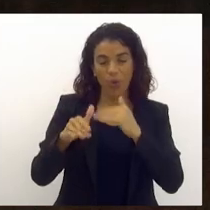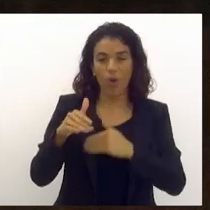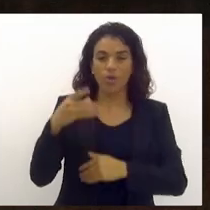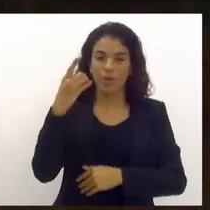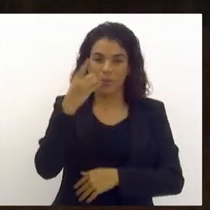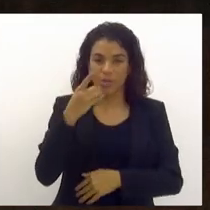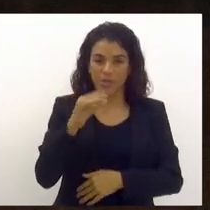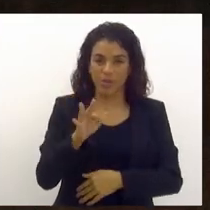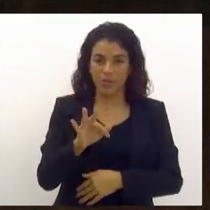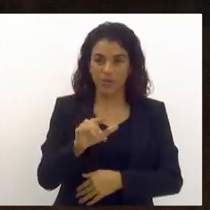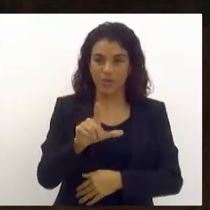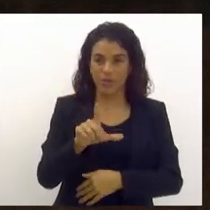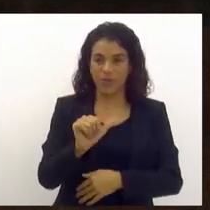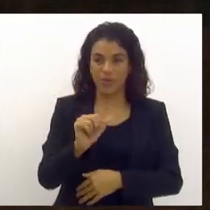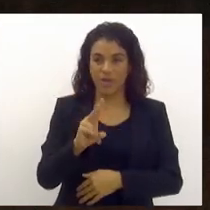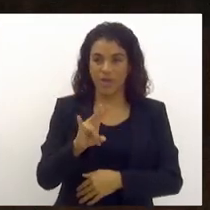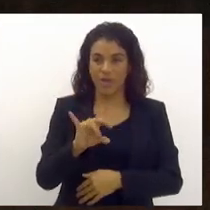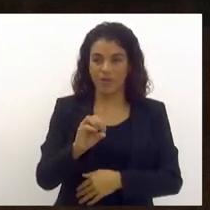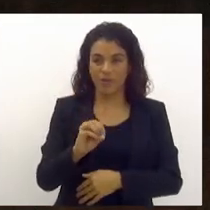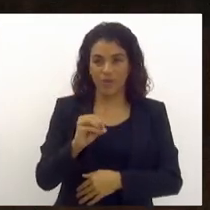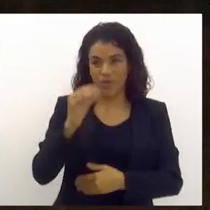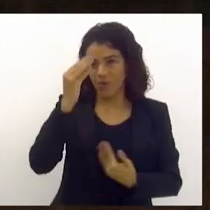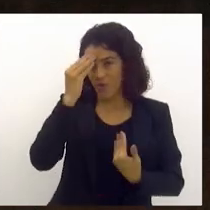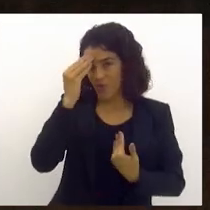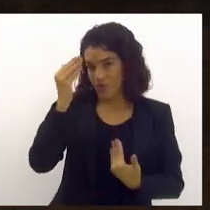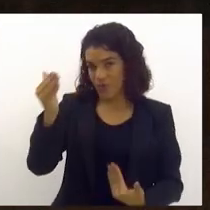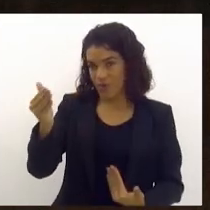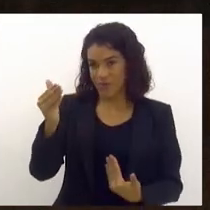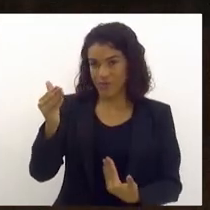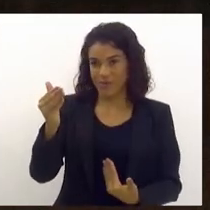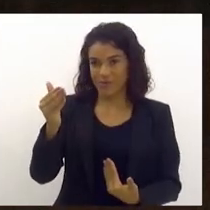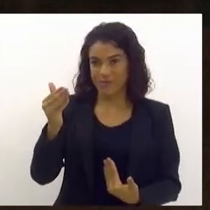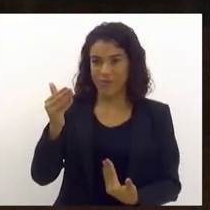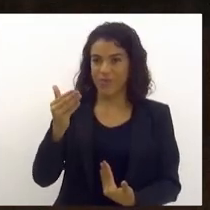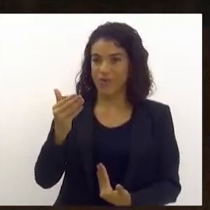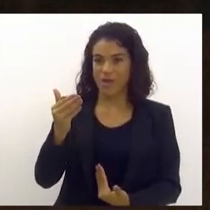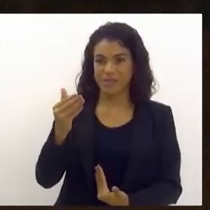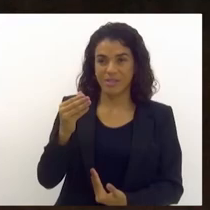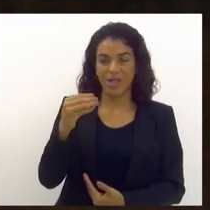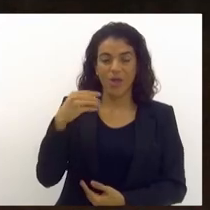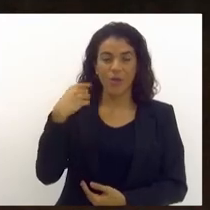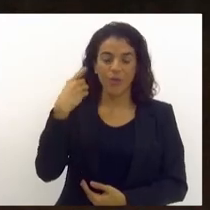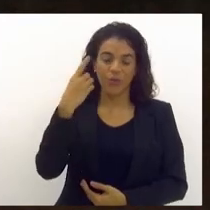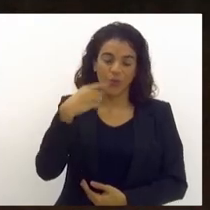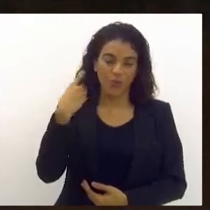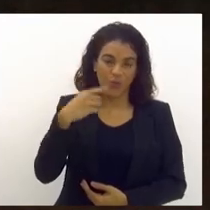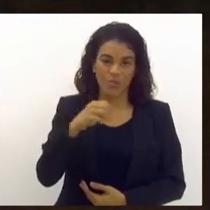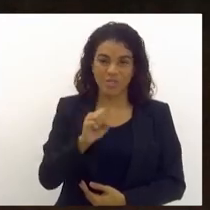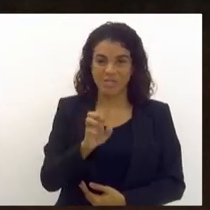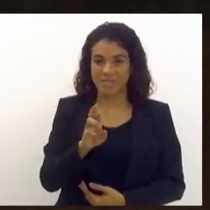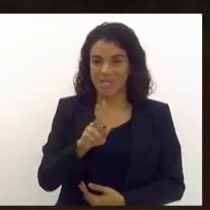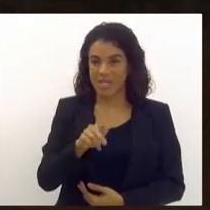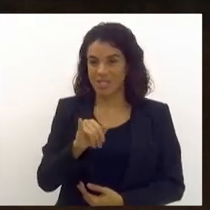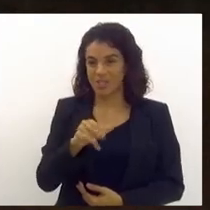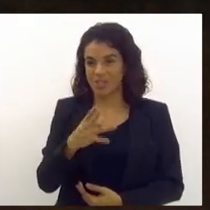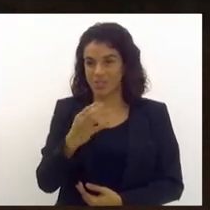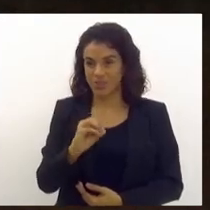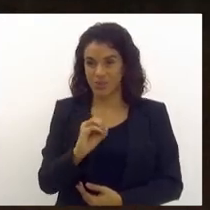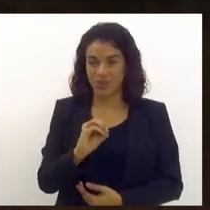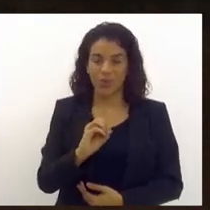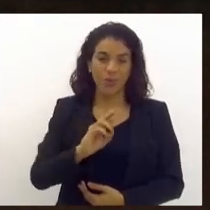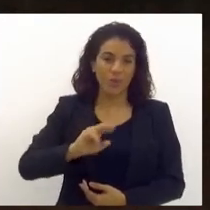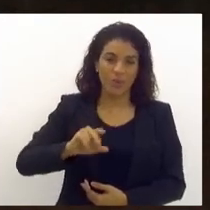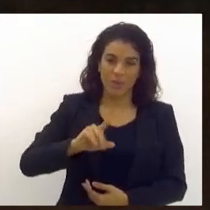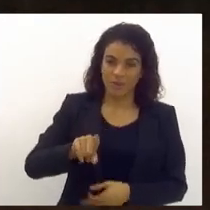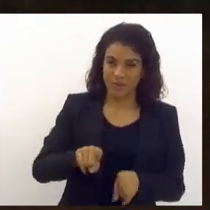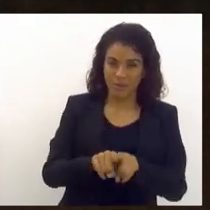Serafini, porque eu não vou agradecer nem ao doutor Serginho, nem tampouco ao deputado